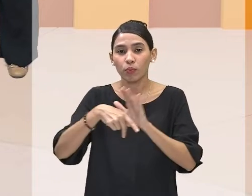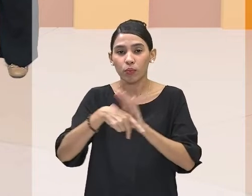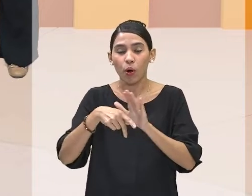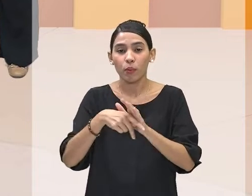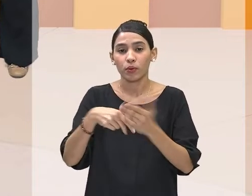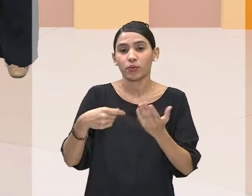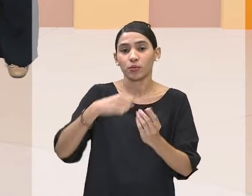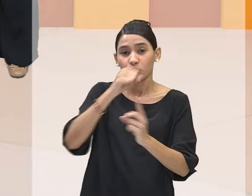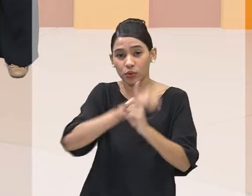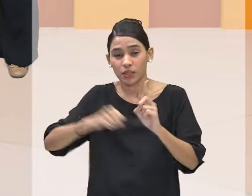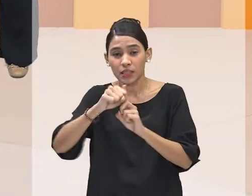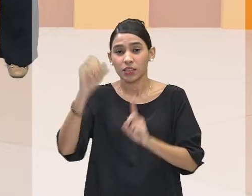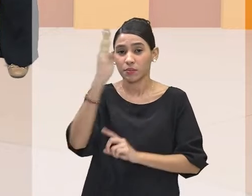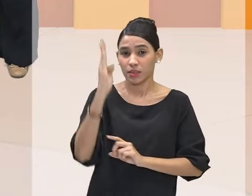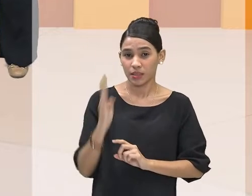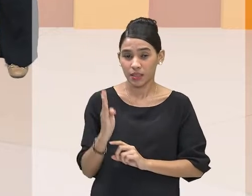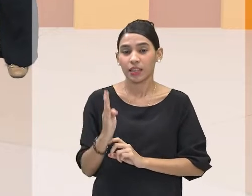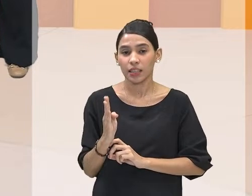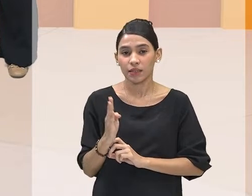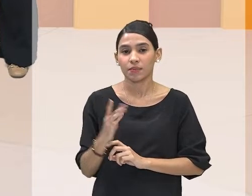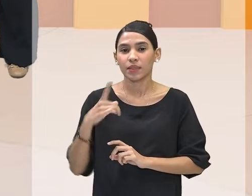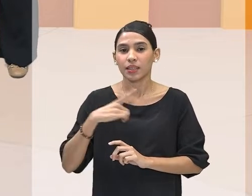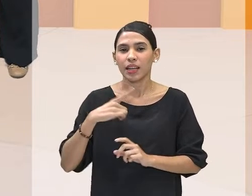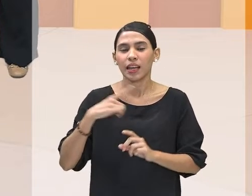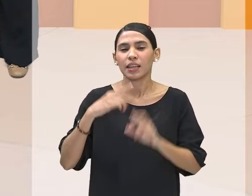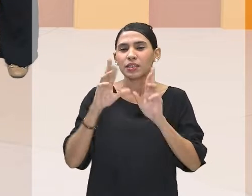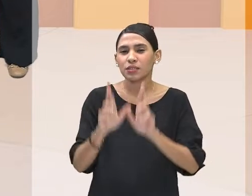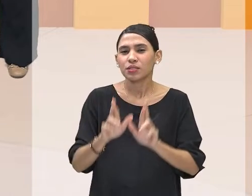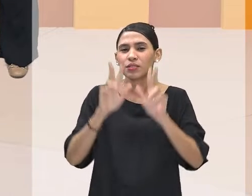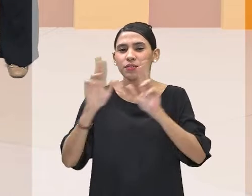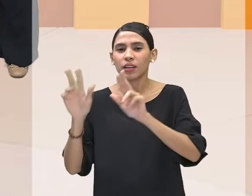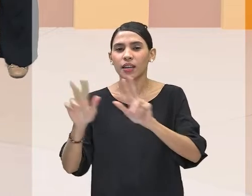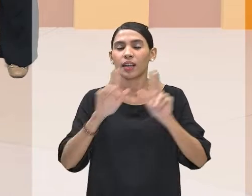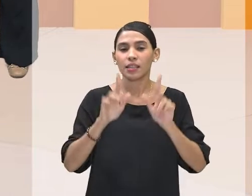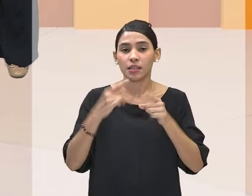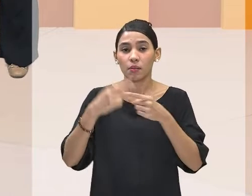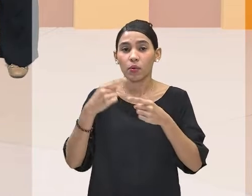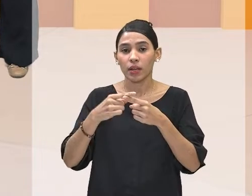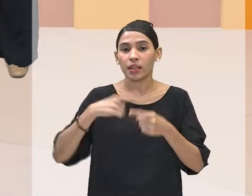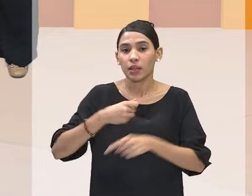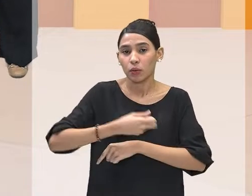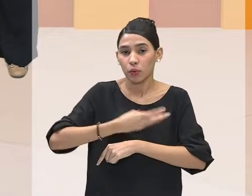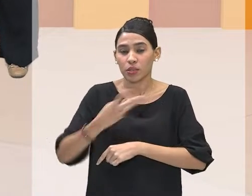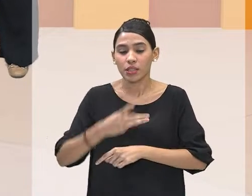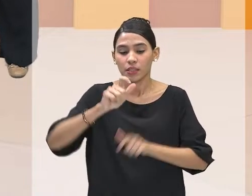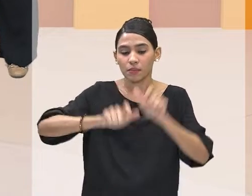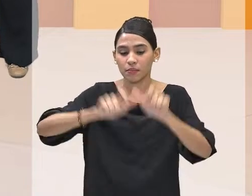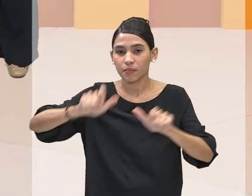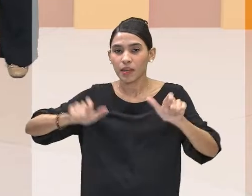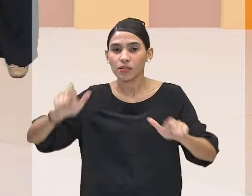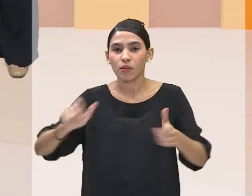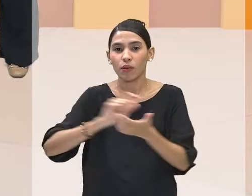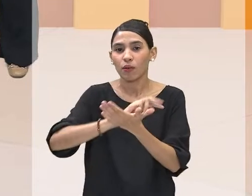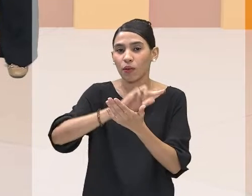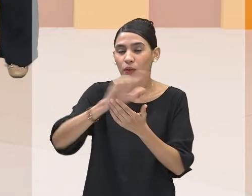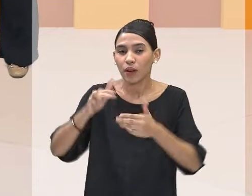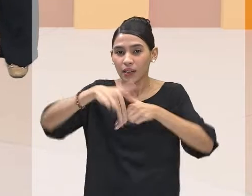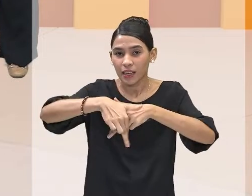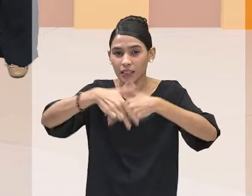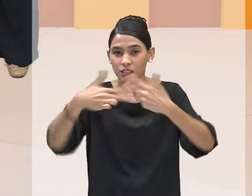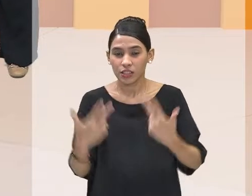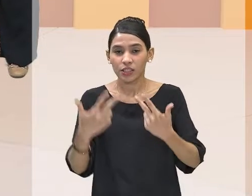brasileira ela é altamente variada devido à quantidade de pessoas de várias etnias